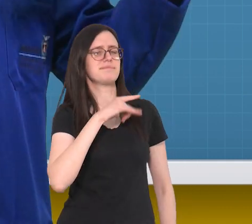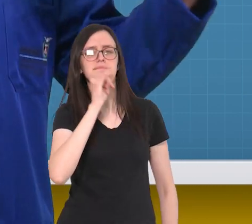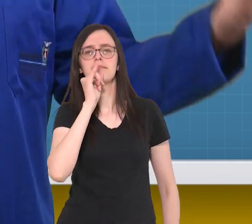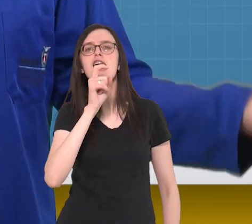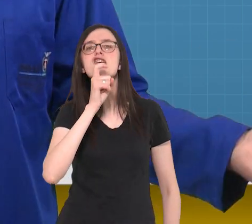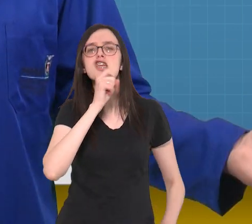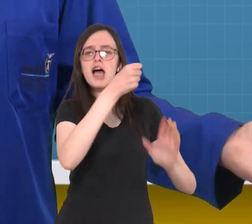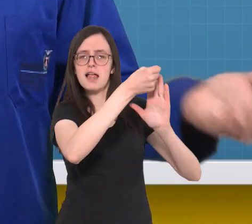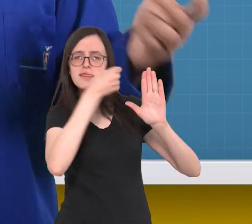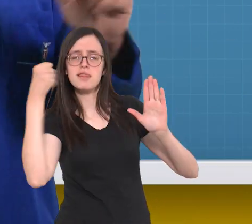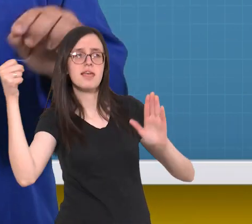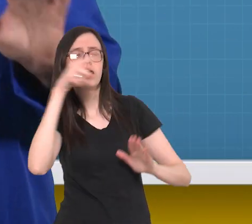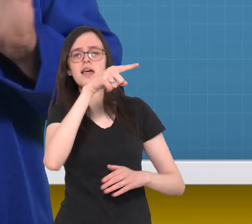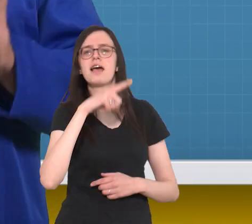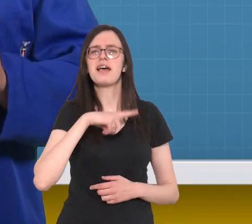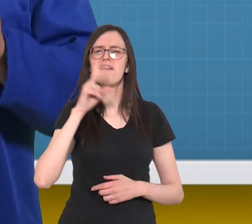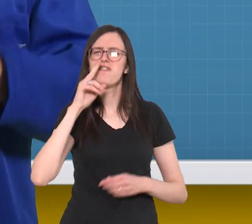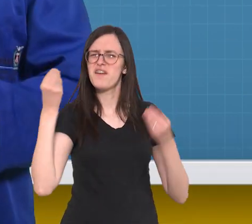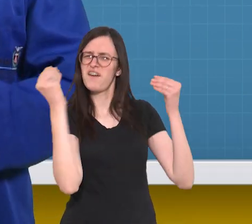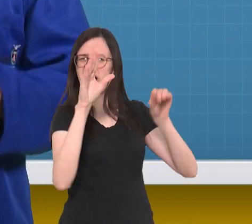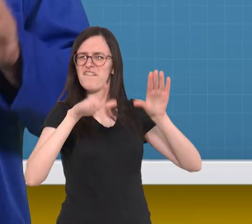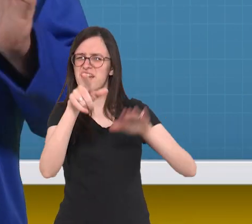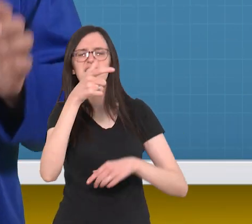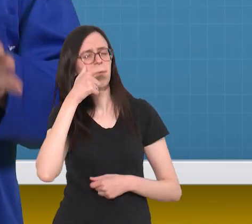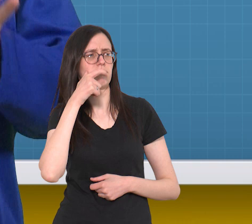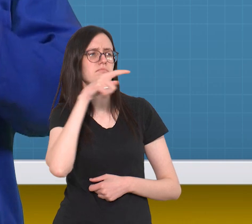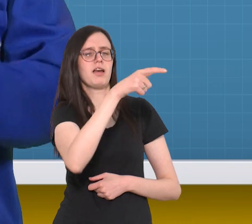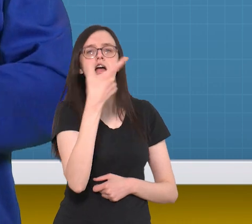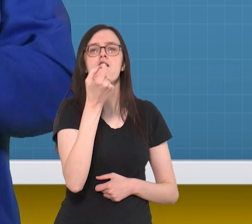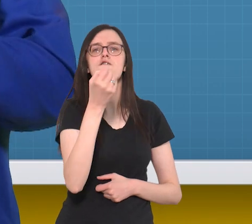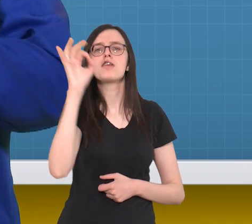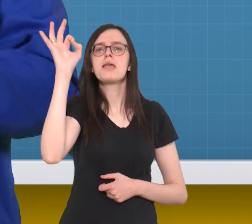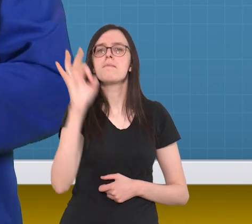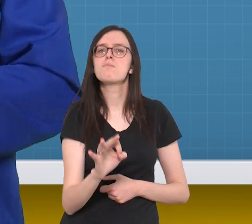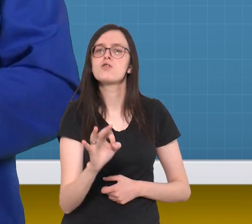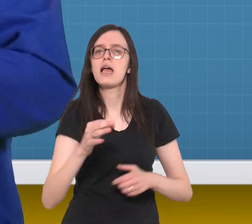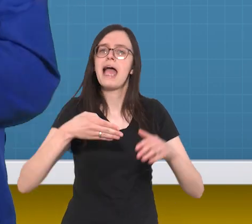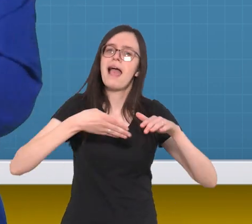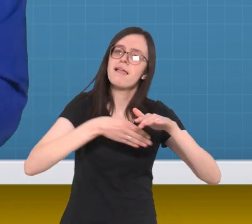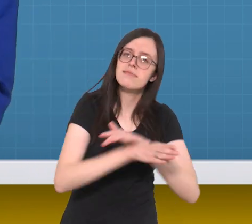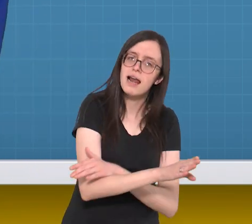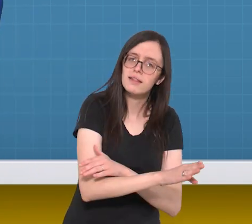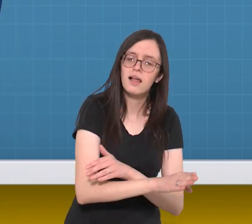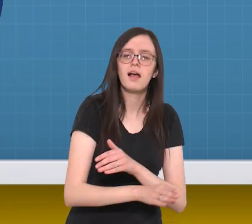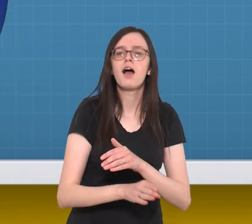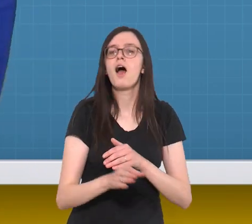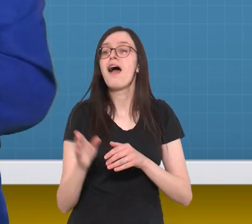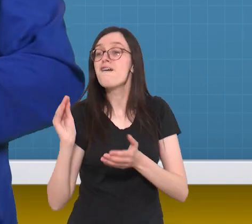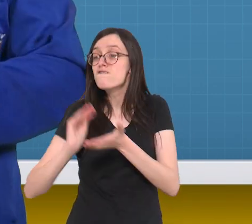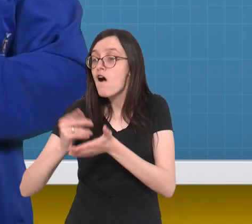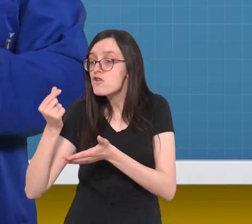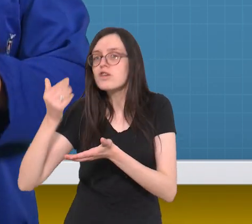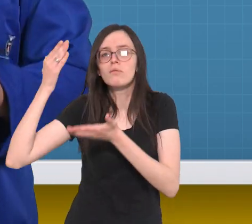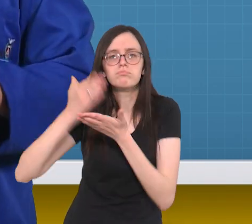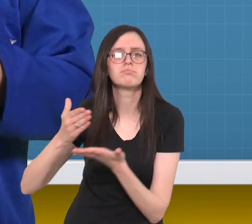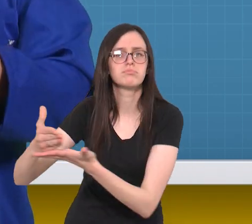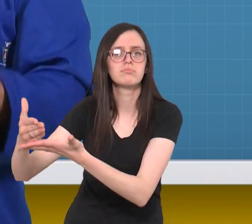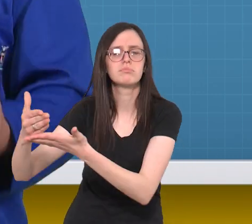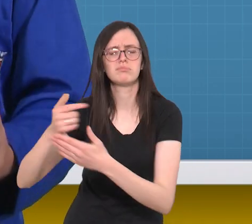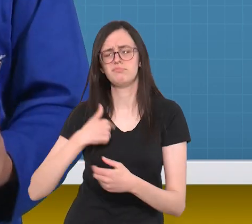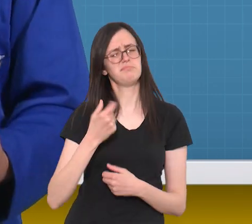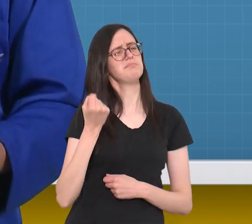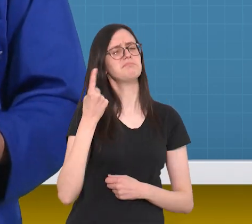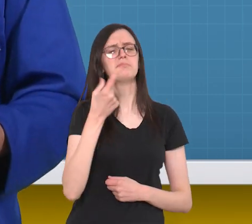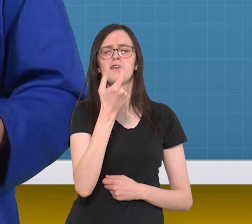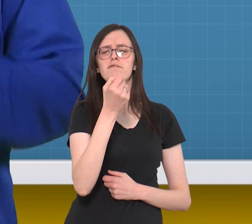de uma geladeira, porque às vezes eles colocam assim, 20% de entrada e o resto parcelado. Então você quer saber quanto